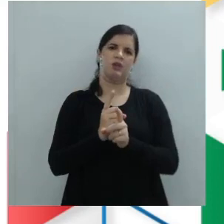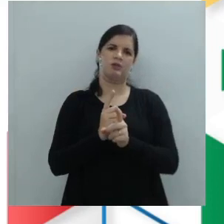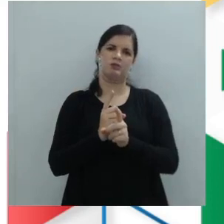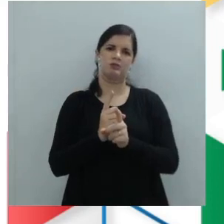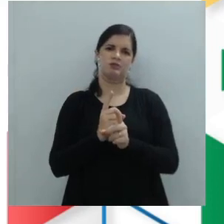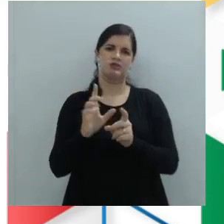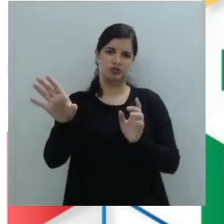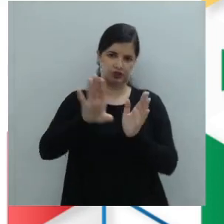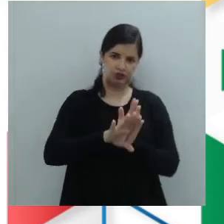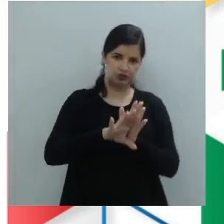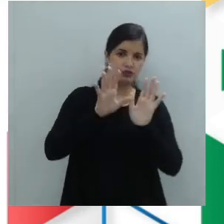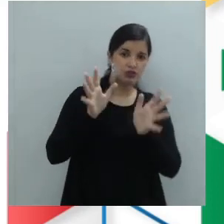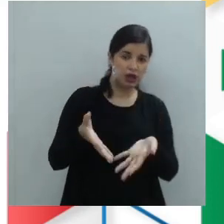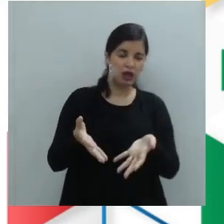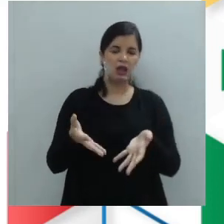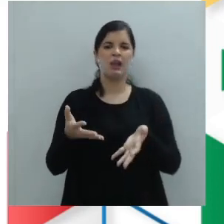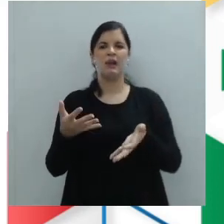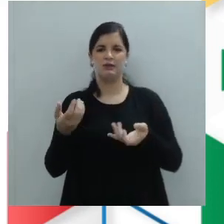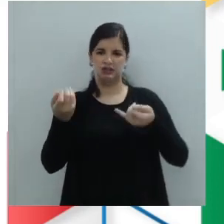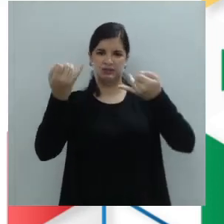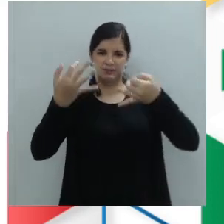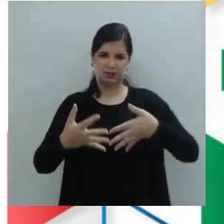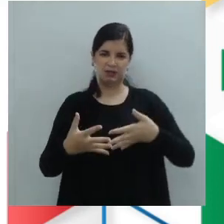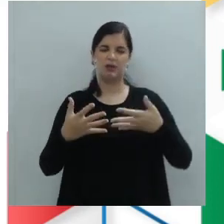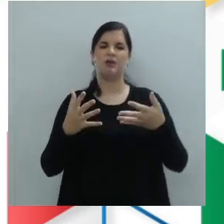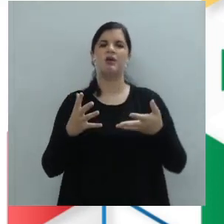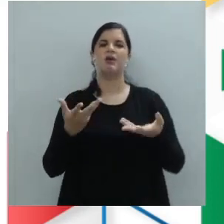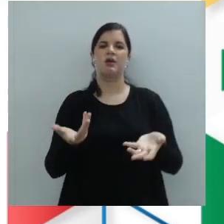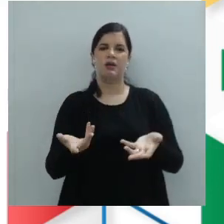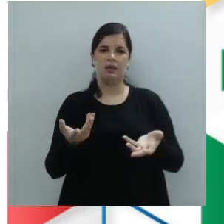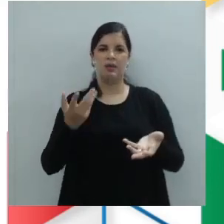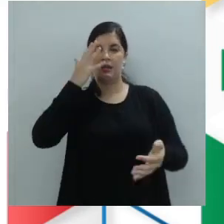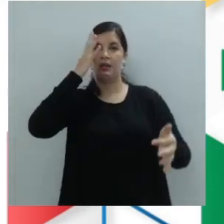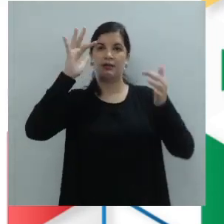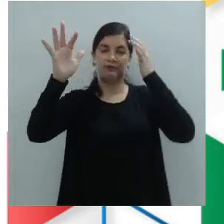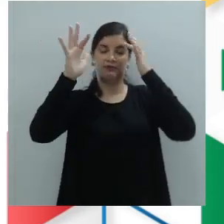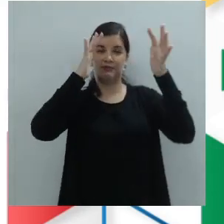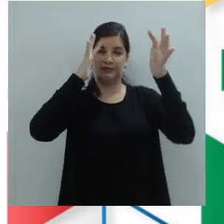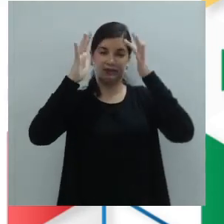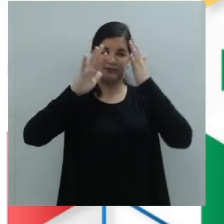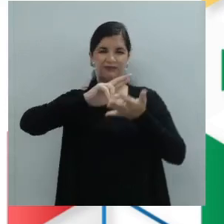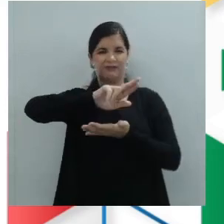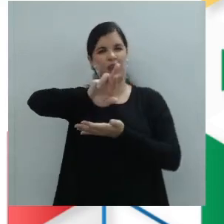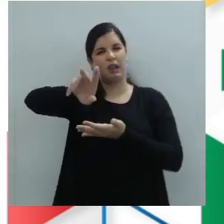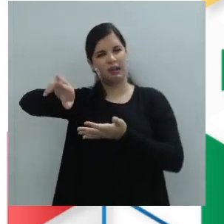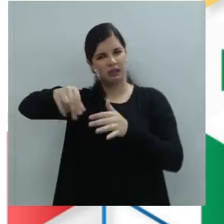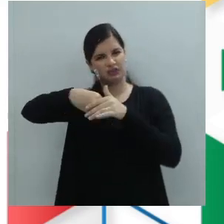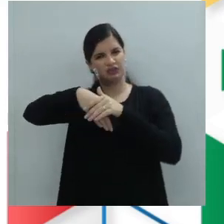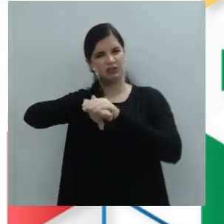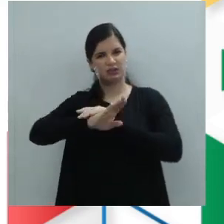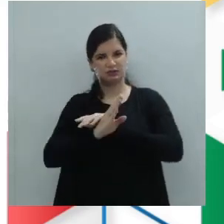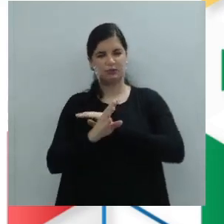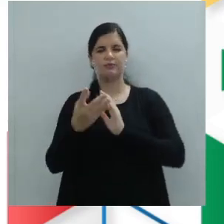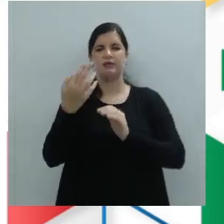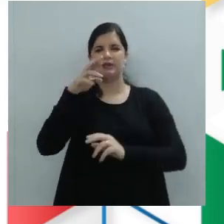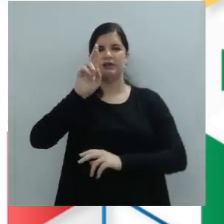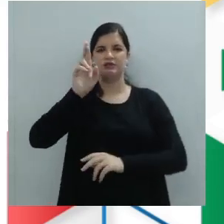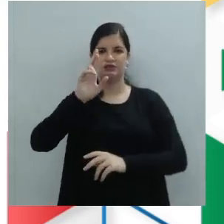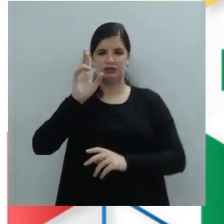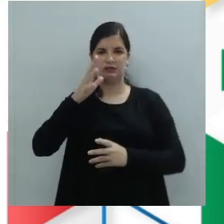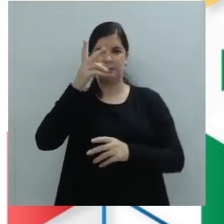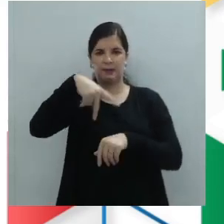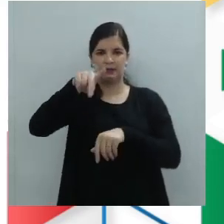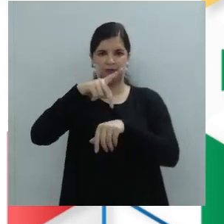Brasil? Já que estamos trabalhando, já que estamos refletindo sobre as várias tradições religiosas em